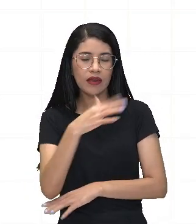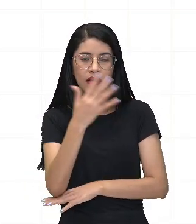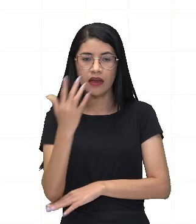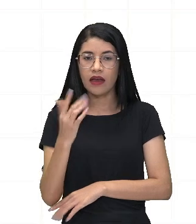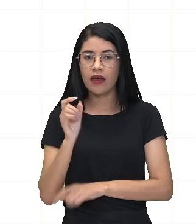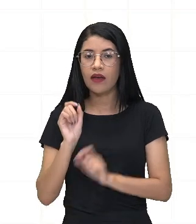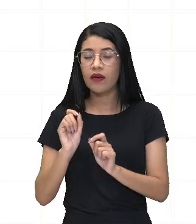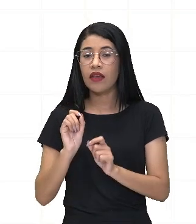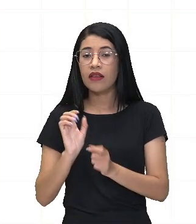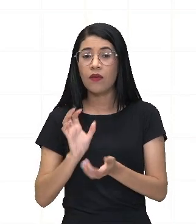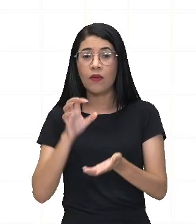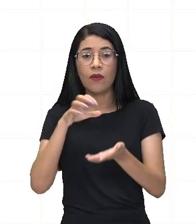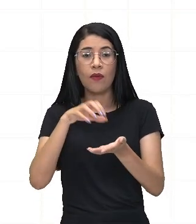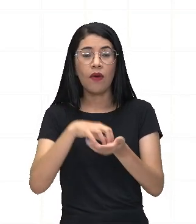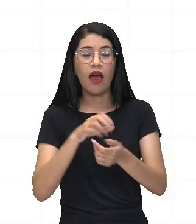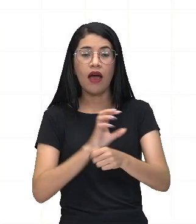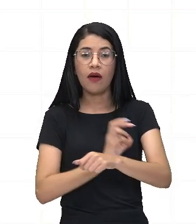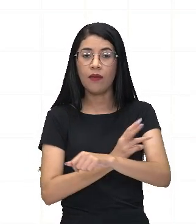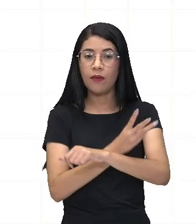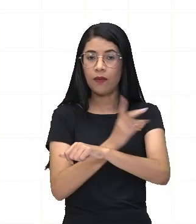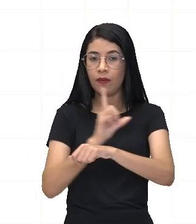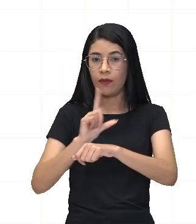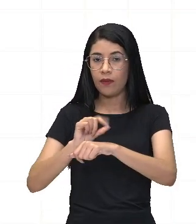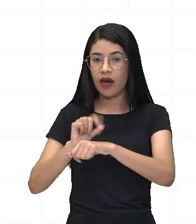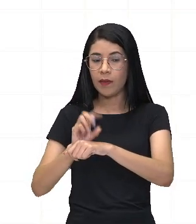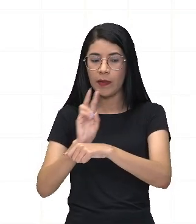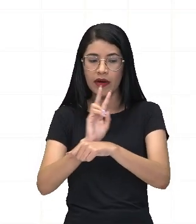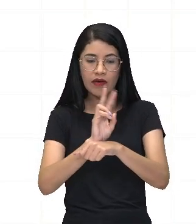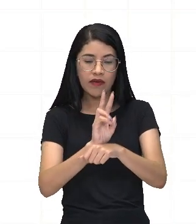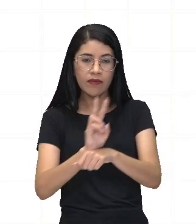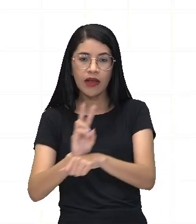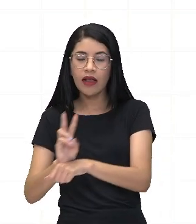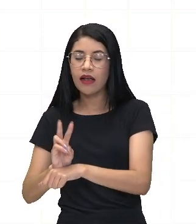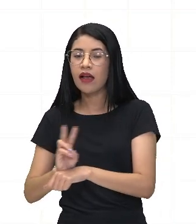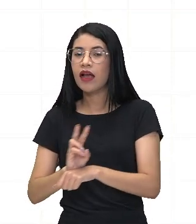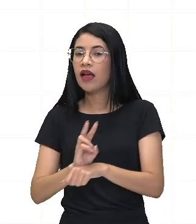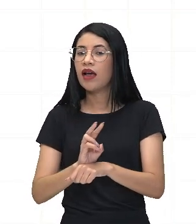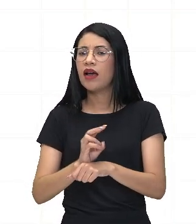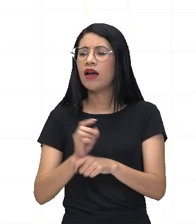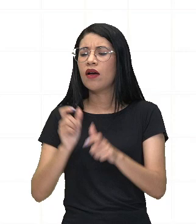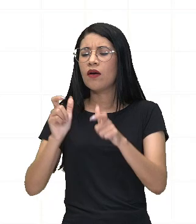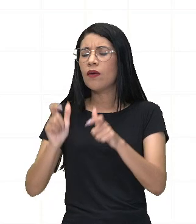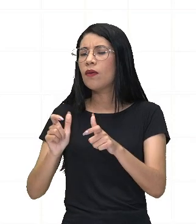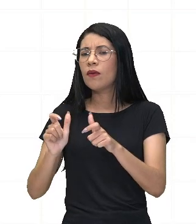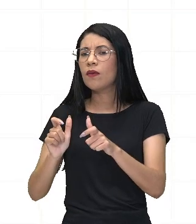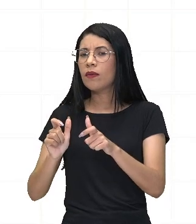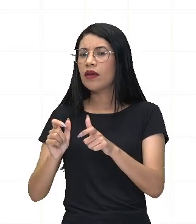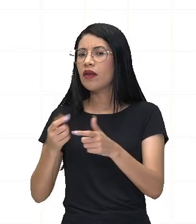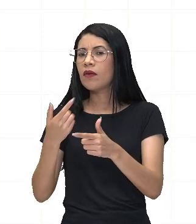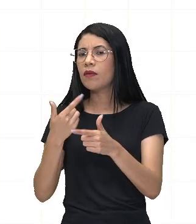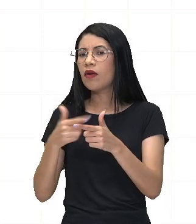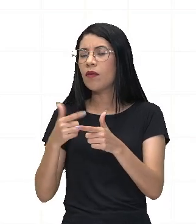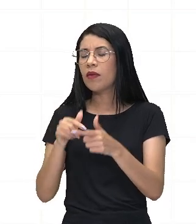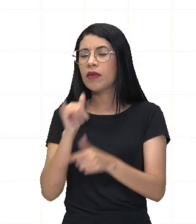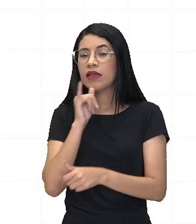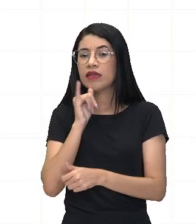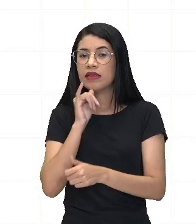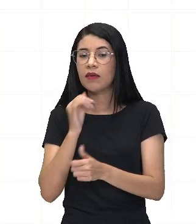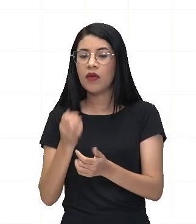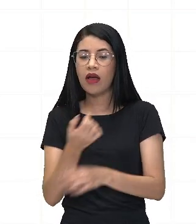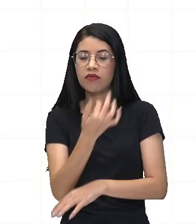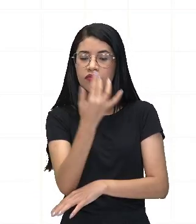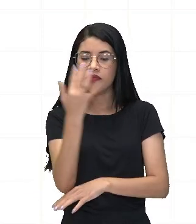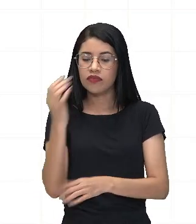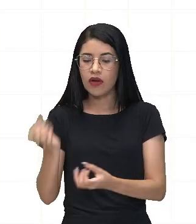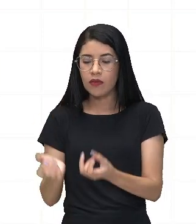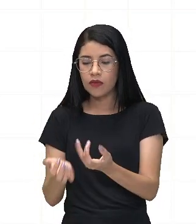IBAMA é o órgão que vai estar ali, né, fiscalizando, por exemplo, aonde está ocorrendo uma queimada, por exemplo,